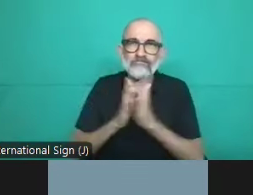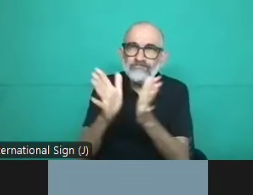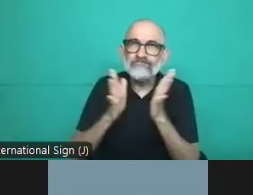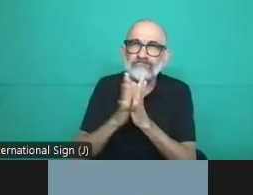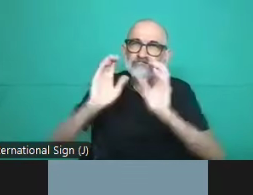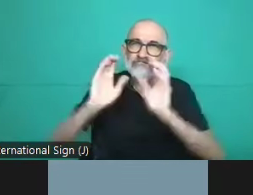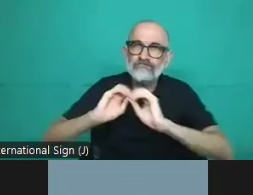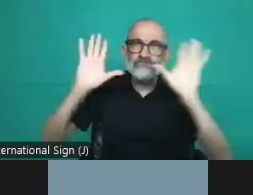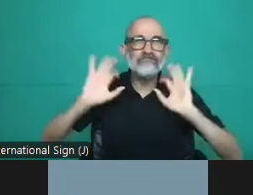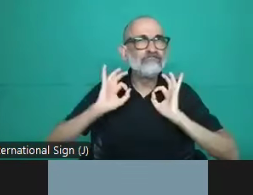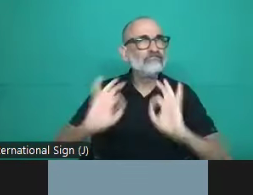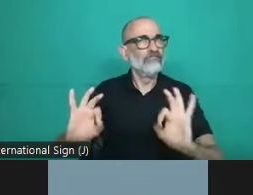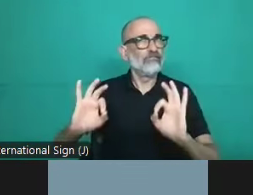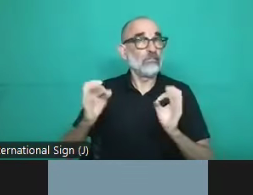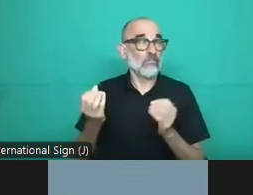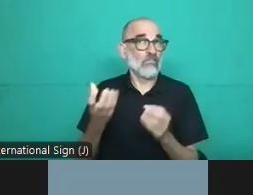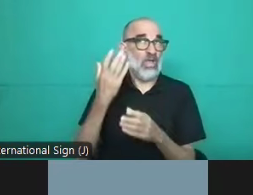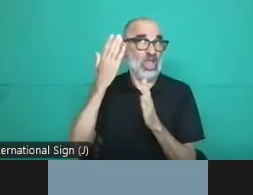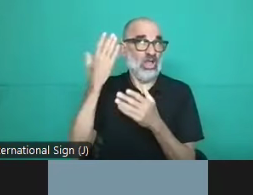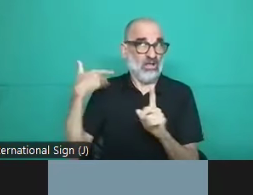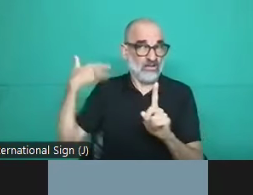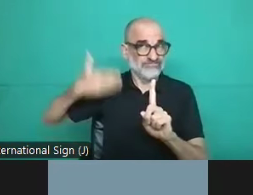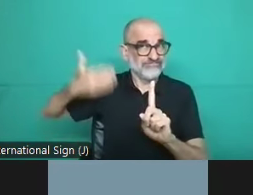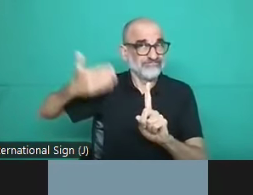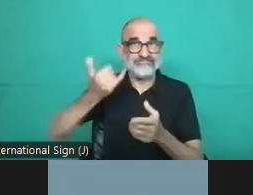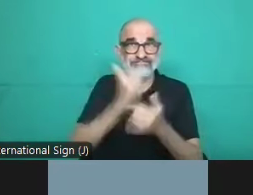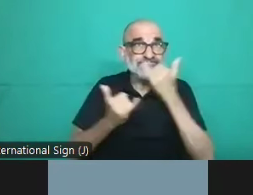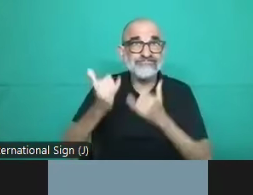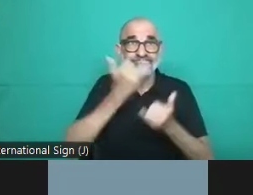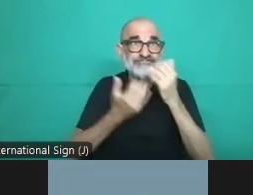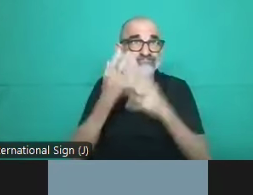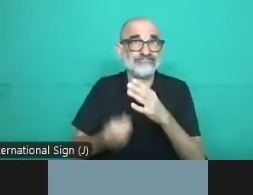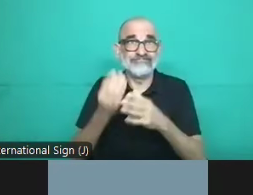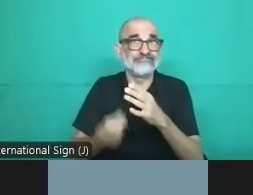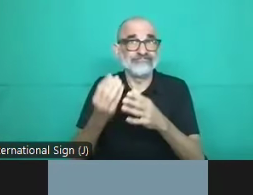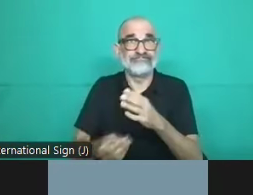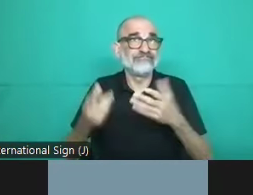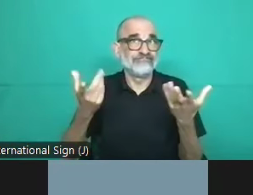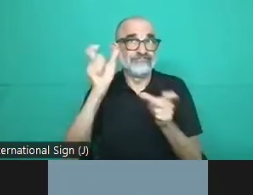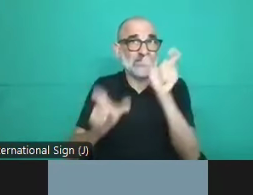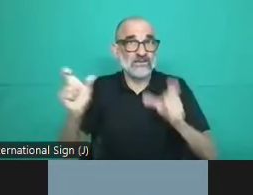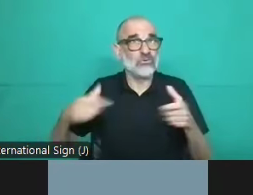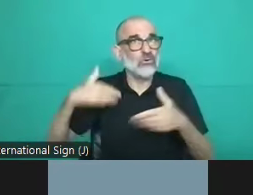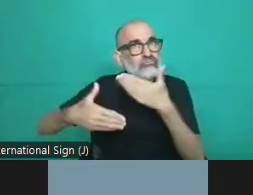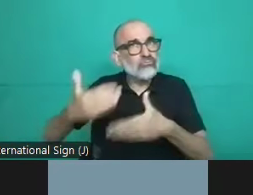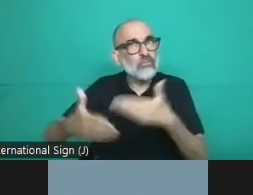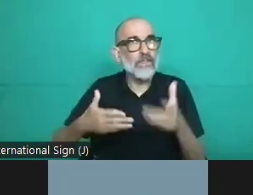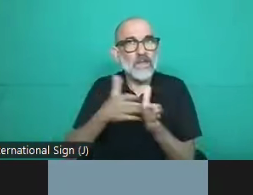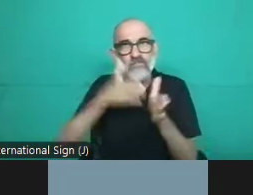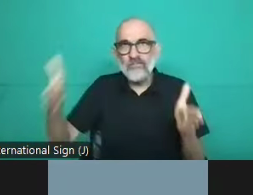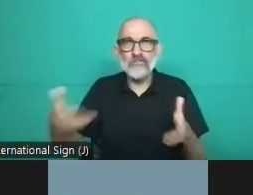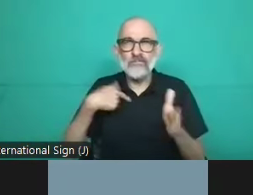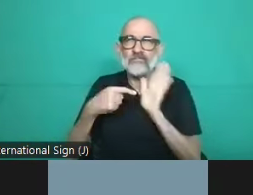condições diagnósticas obstétricas perigosas são mal diagnosticadas, tem uma ameaça significativa